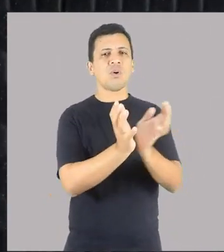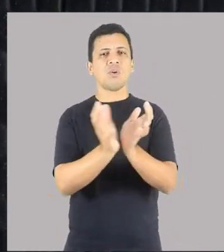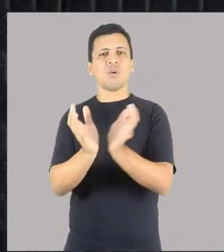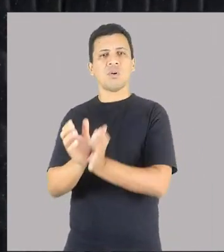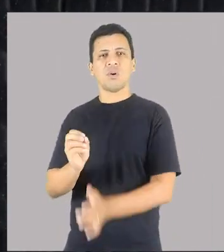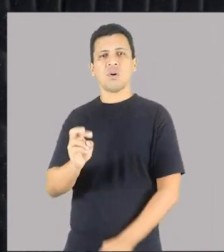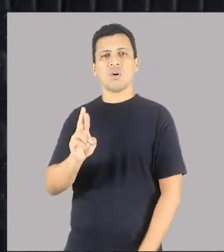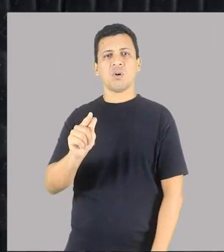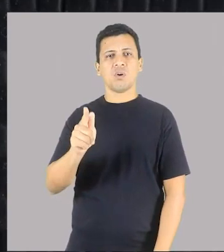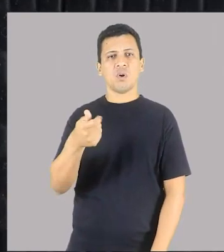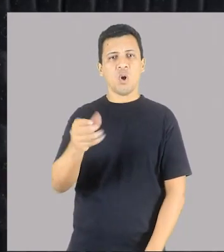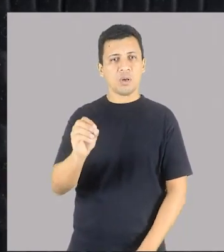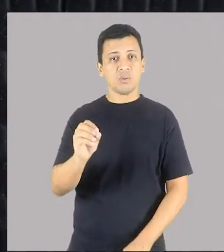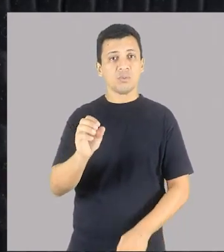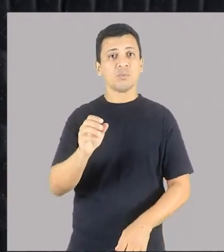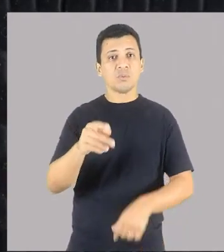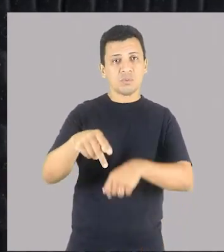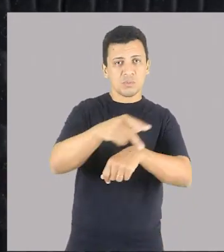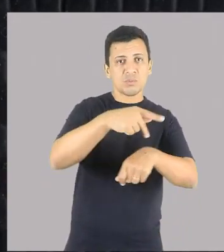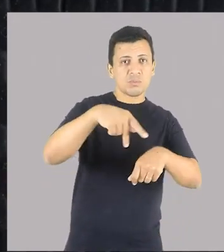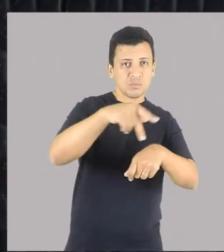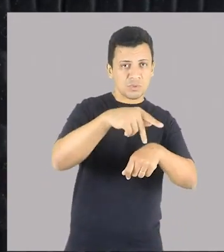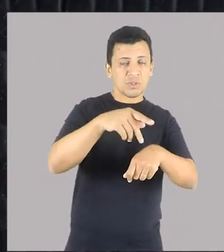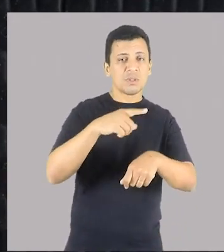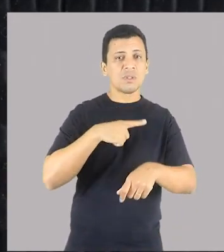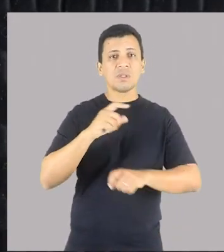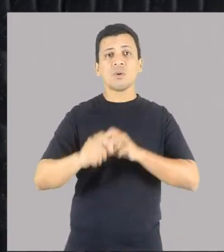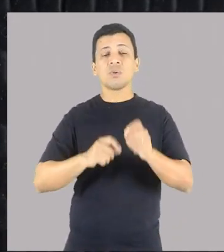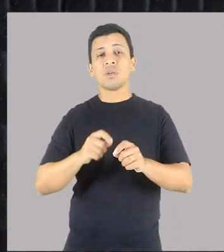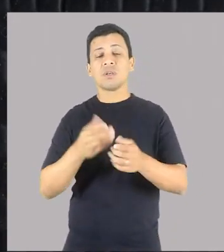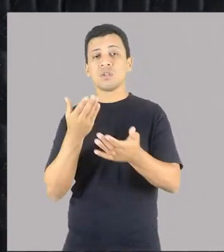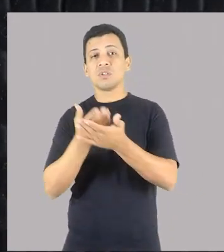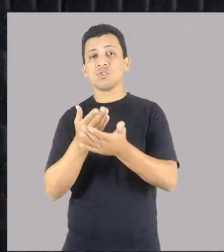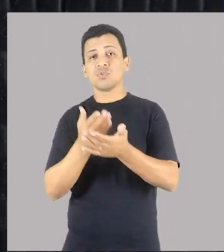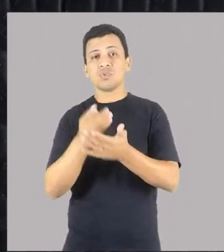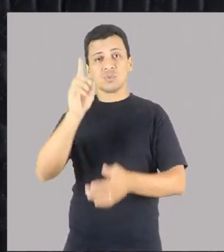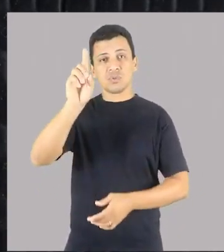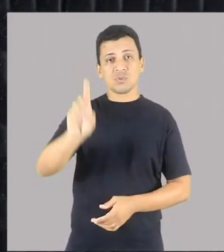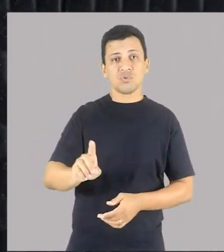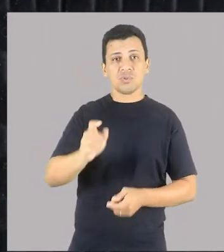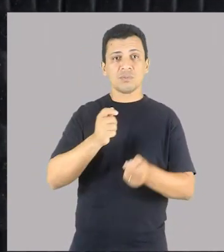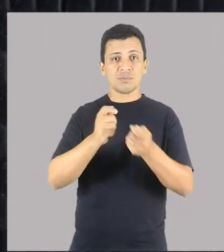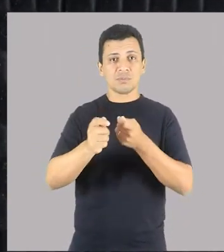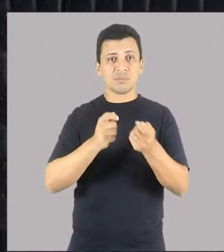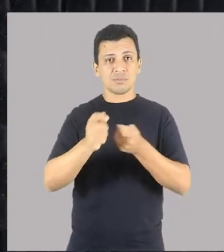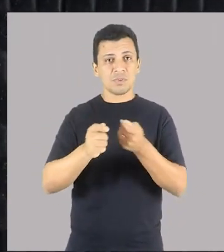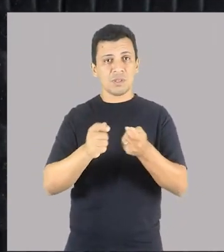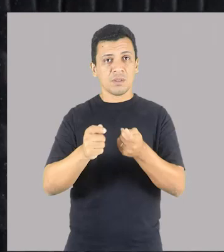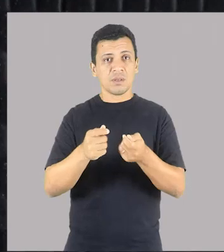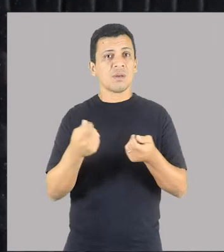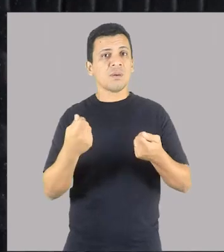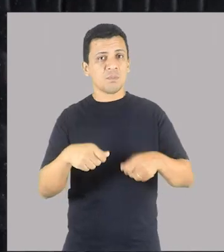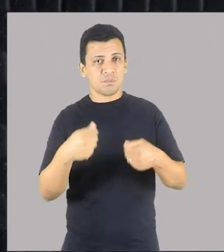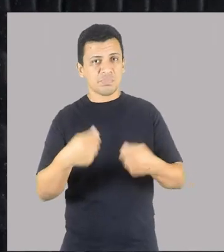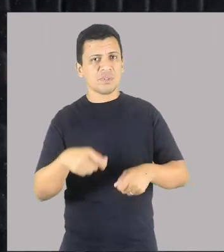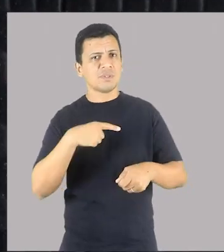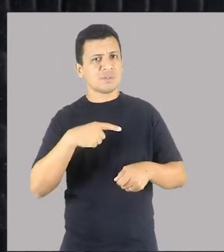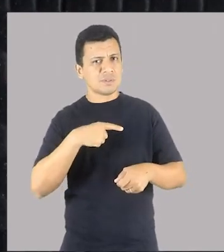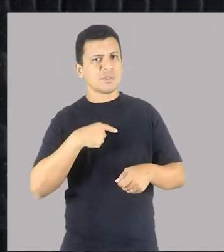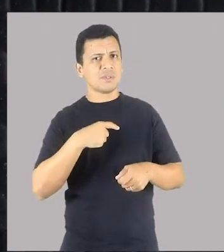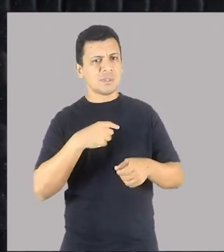nós podemos observar que o estudo do direito administrativo precisou de maior afinco, de